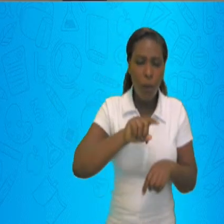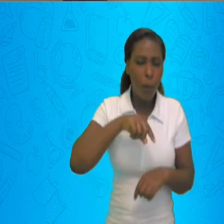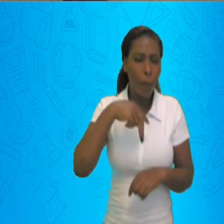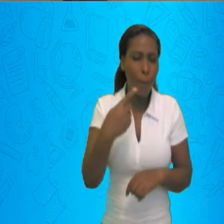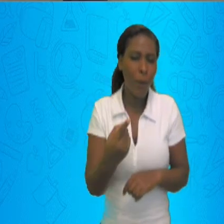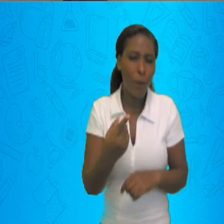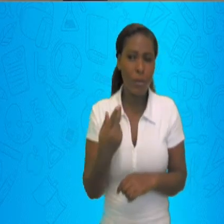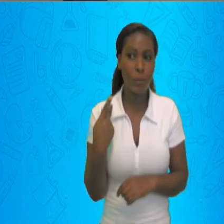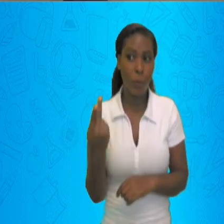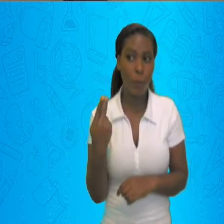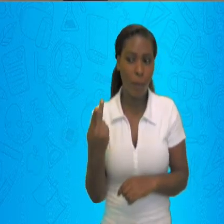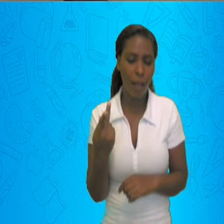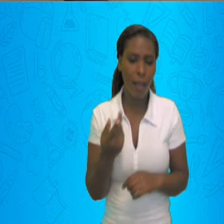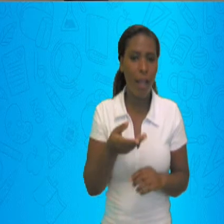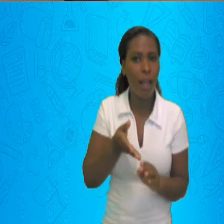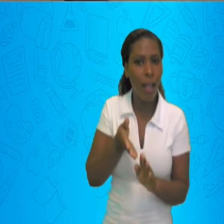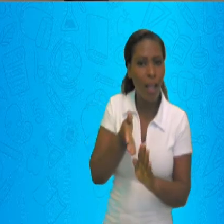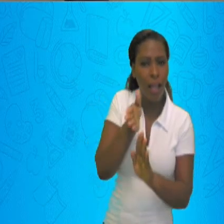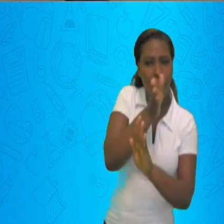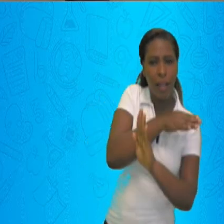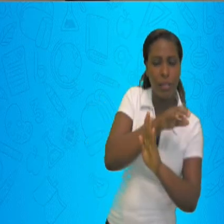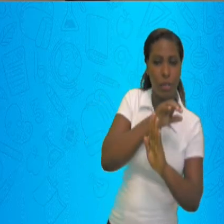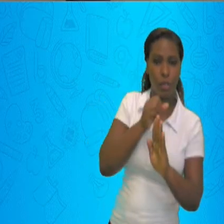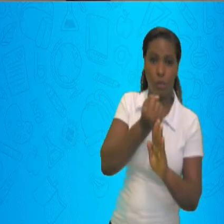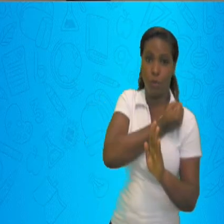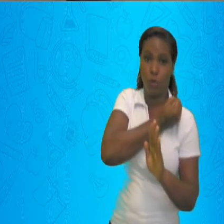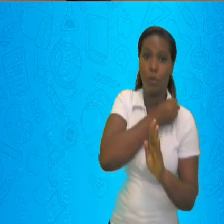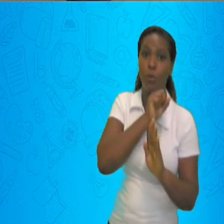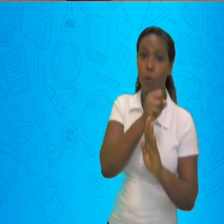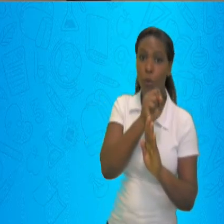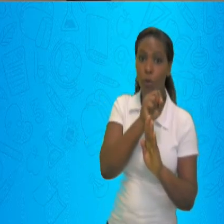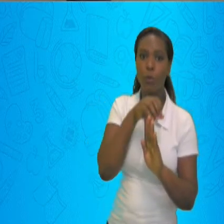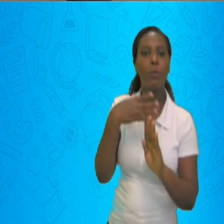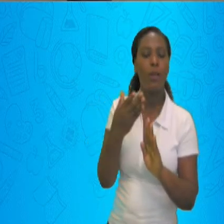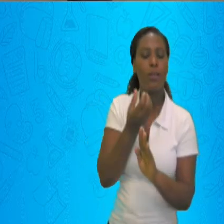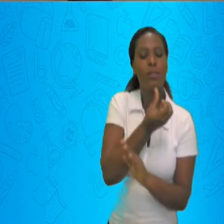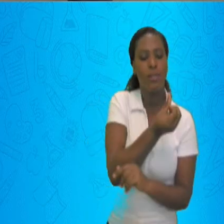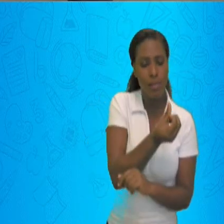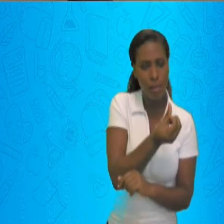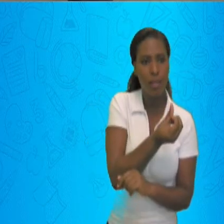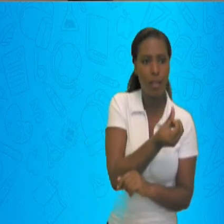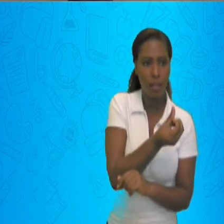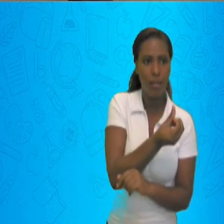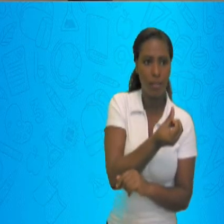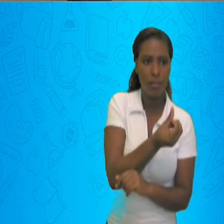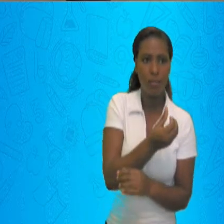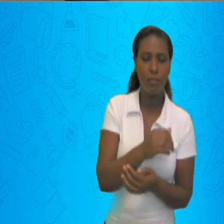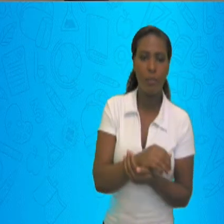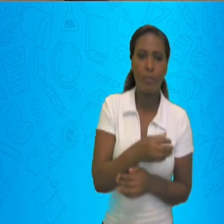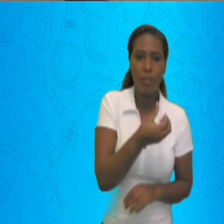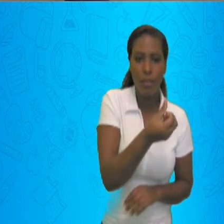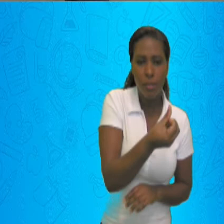ao 8 é o 6. 6. Ele vai ser menor do que 6 mais 9?